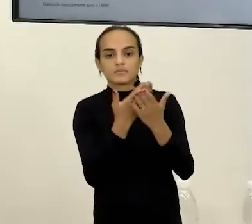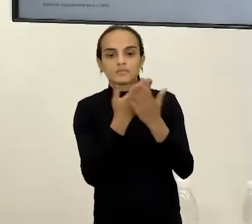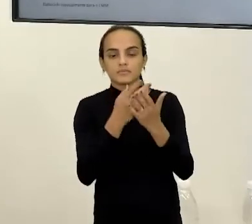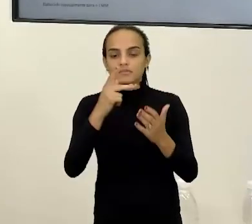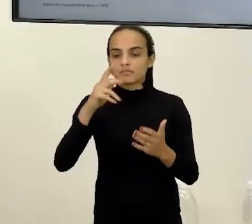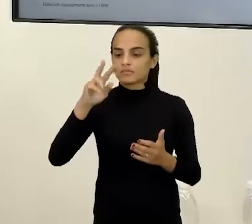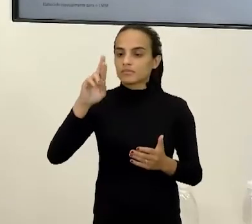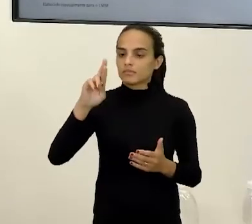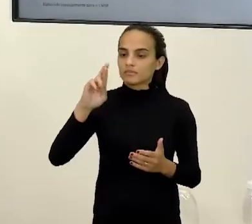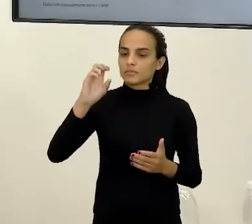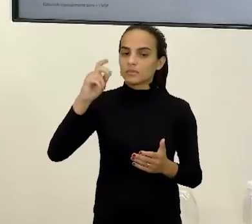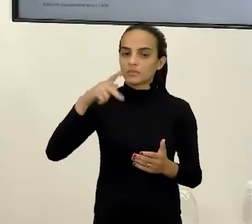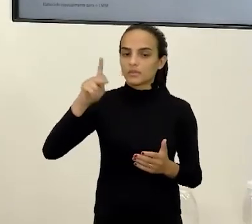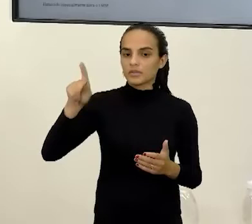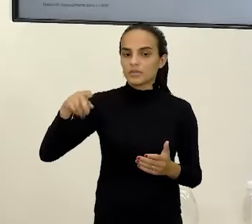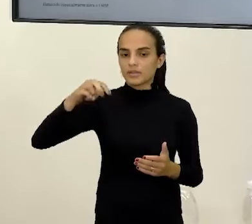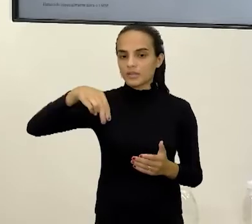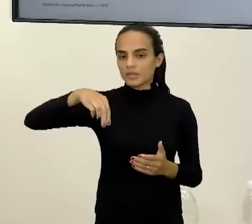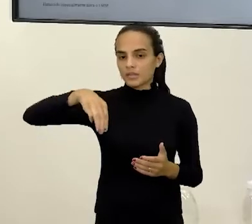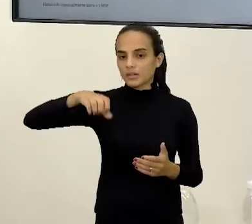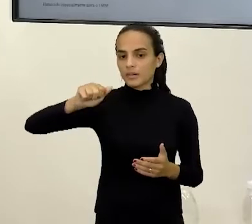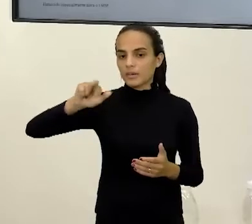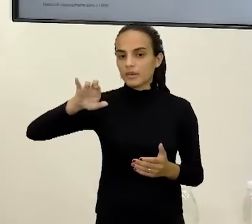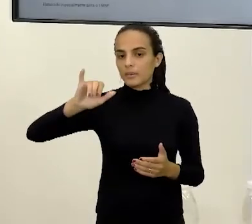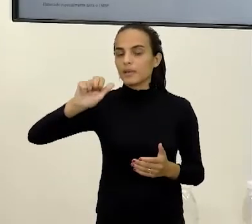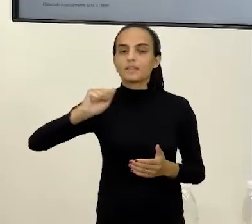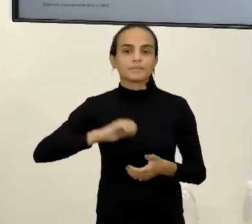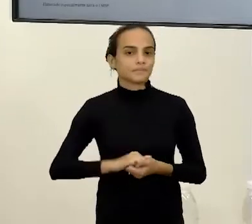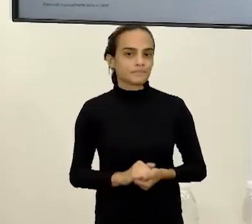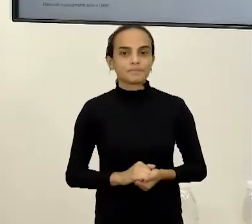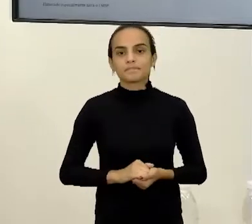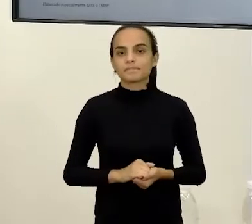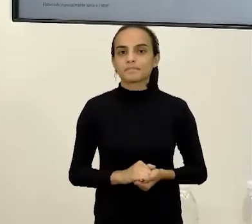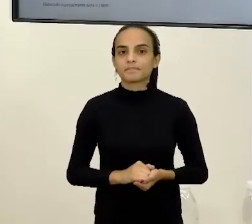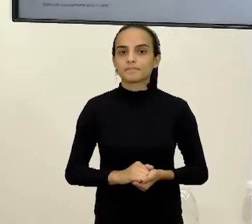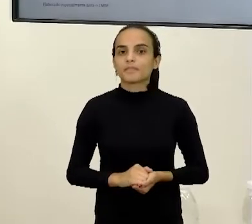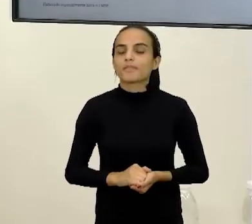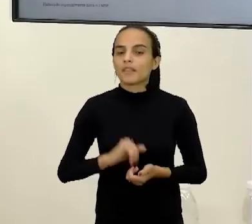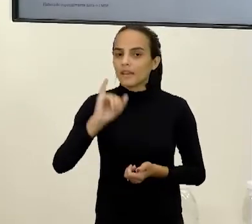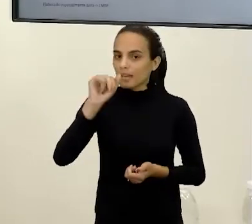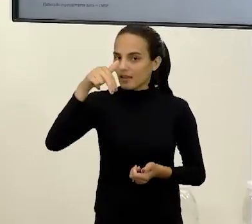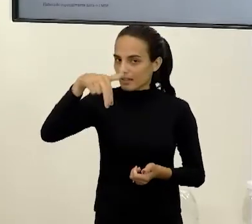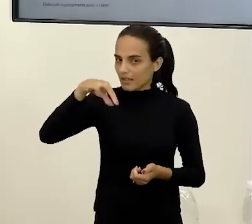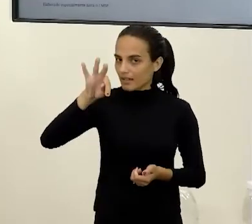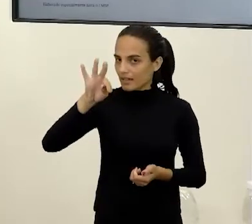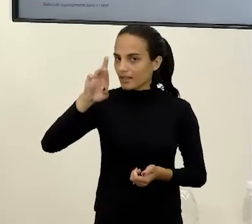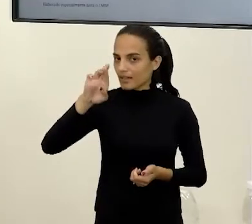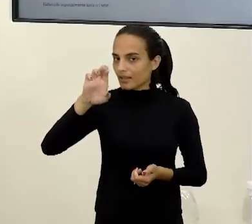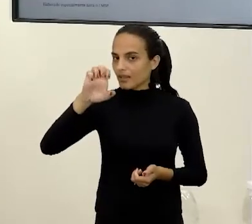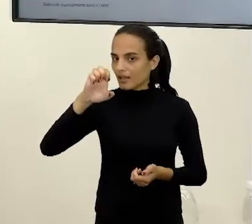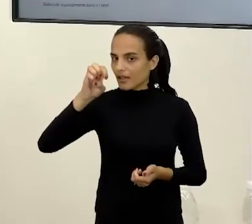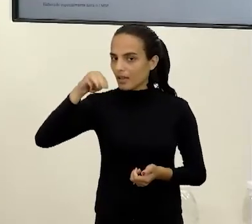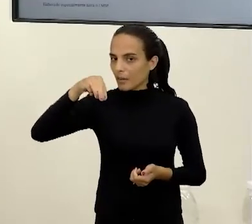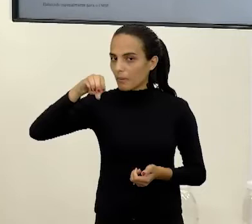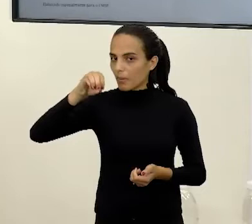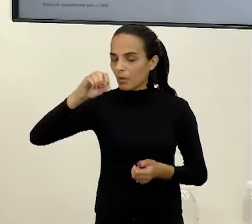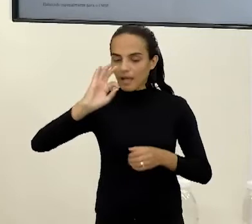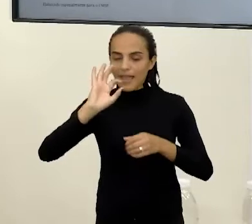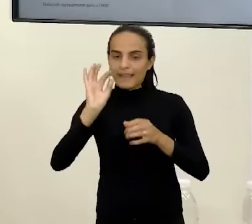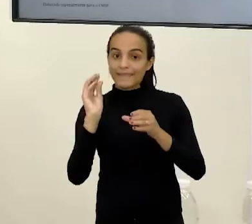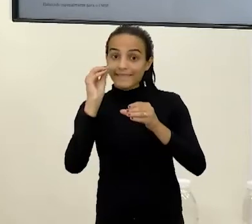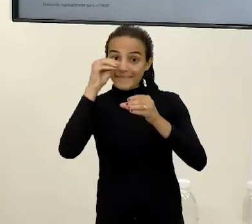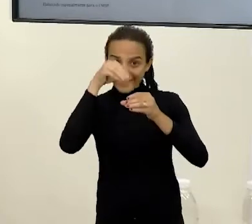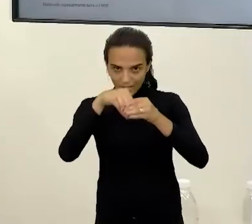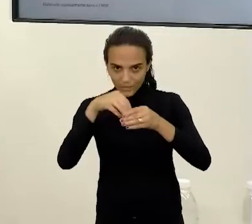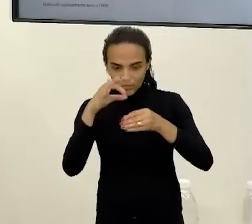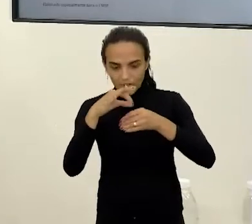Maria Augusta de Ávila, da Leste 4, que é: intramolecular é dentro da molécula e intermolecular é a